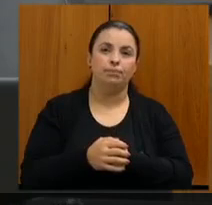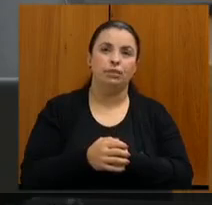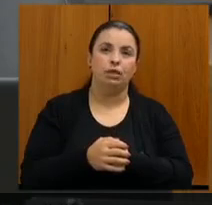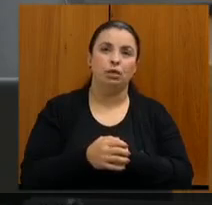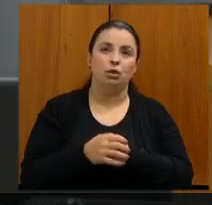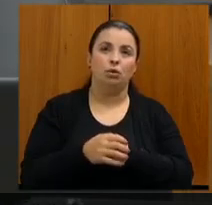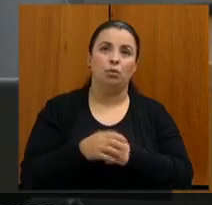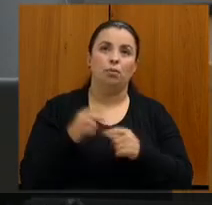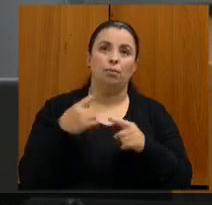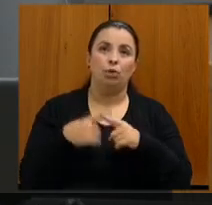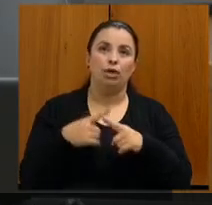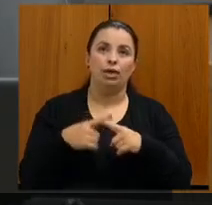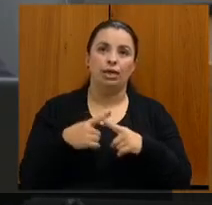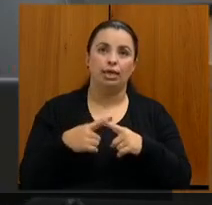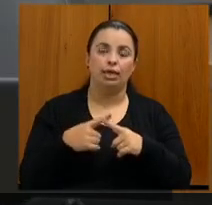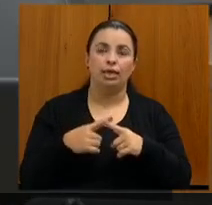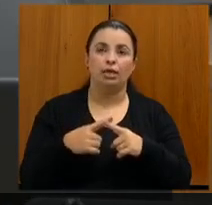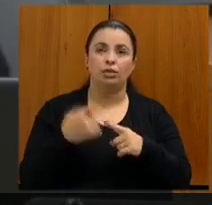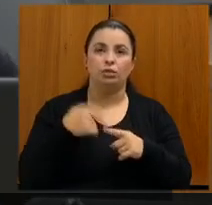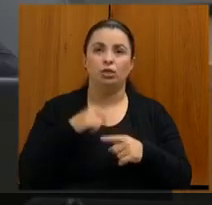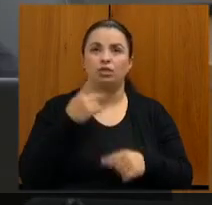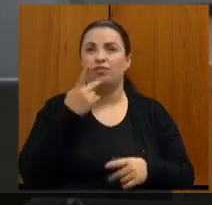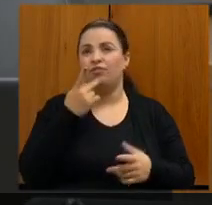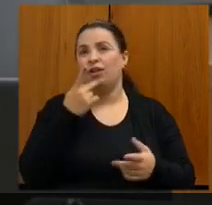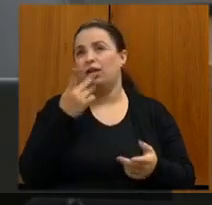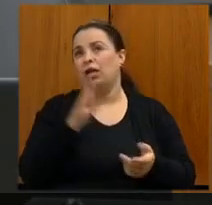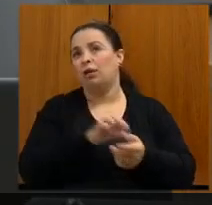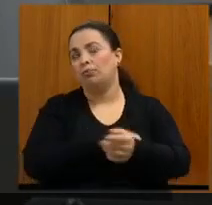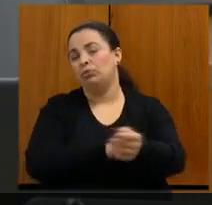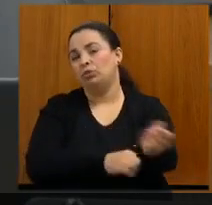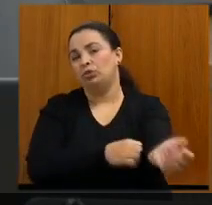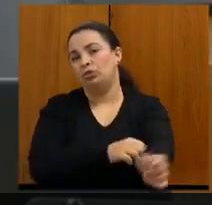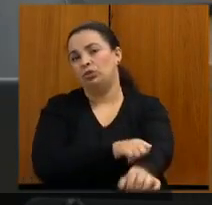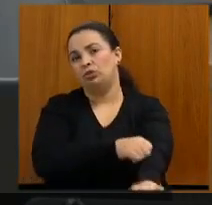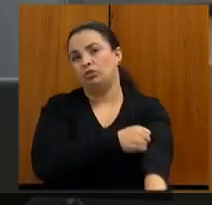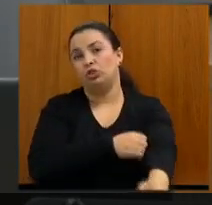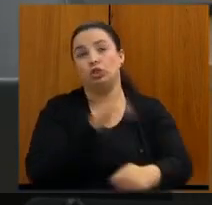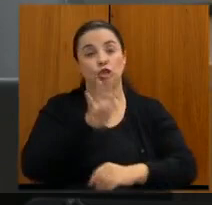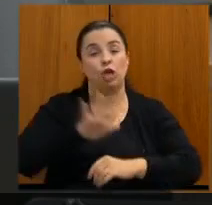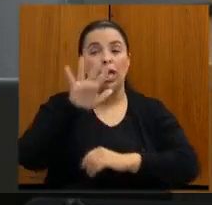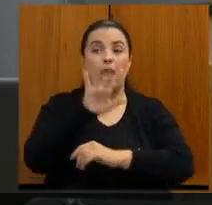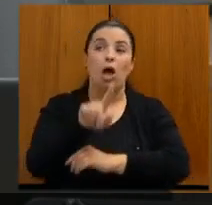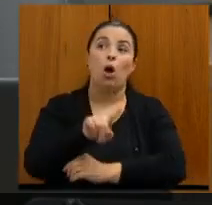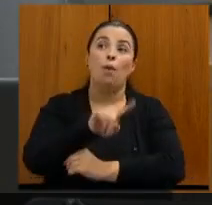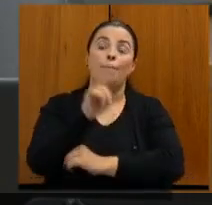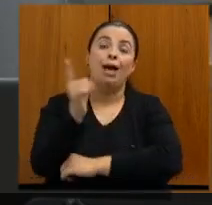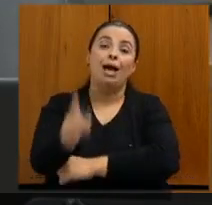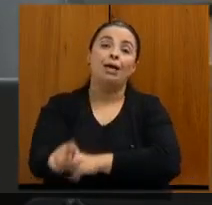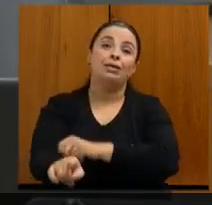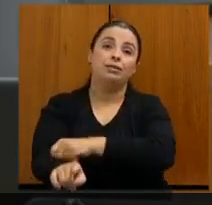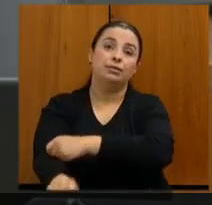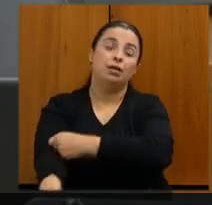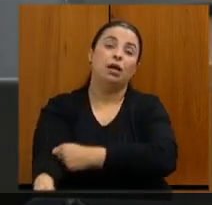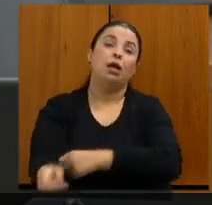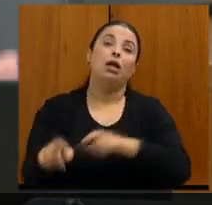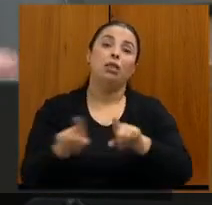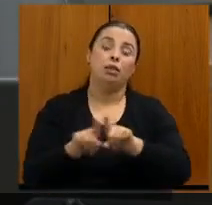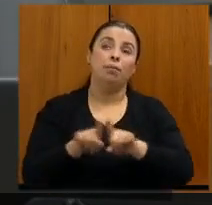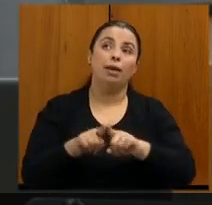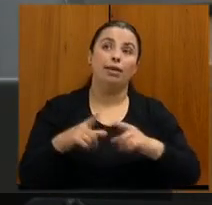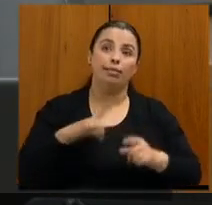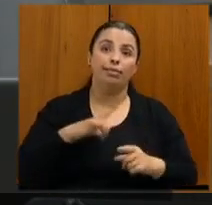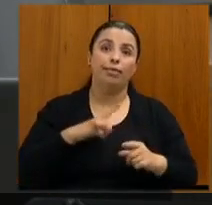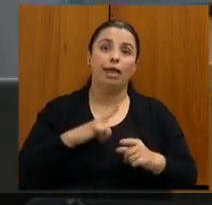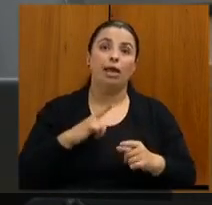porque né a gente fala de uma generalidade mas a gente também vai para o caso específico né E aí eu acho que ela